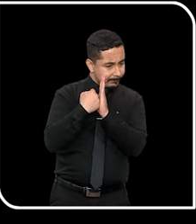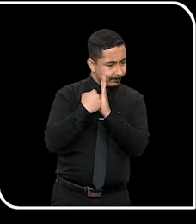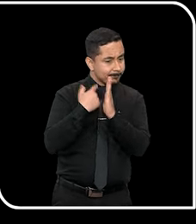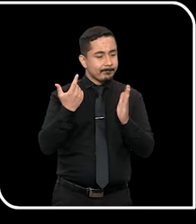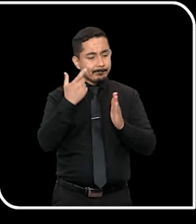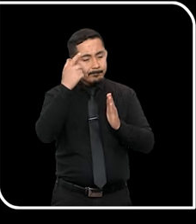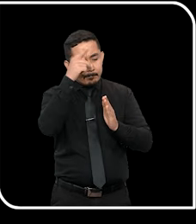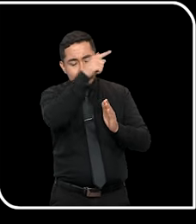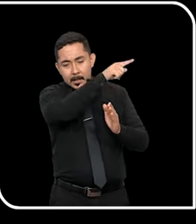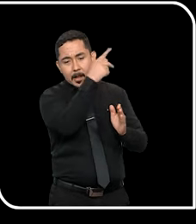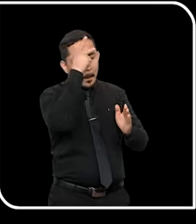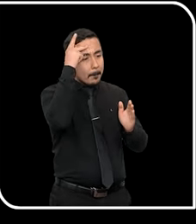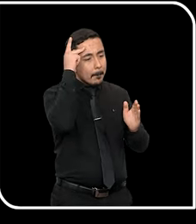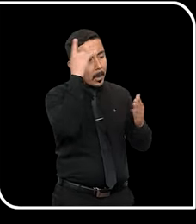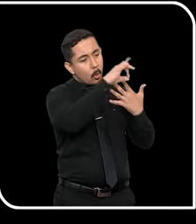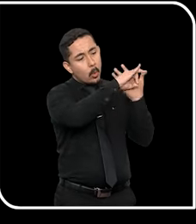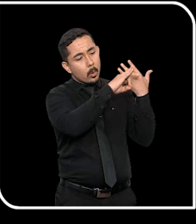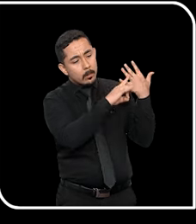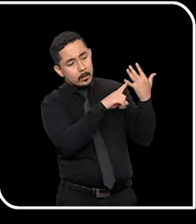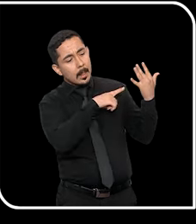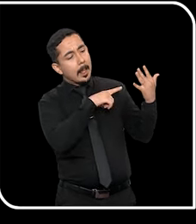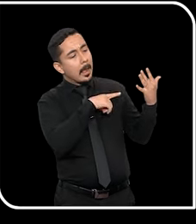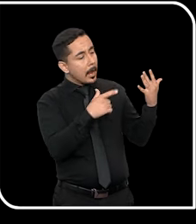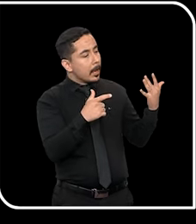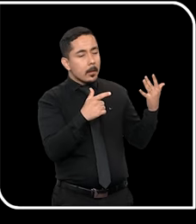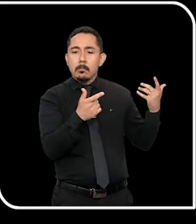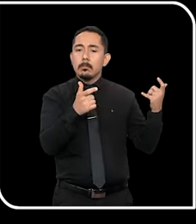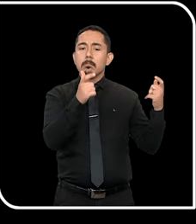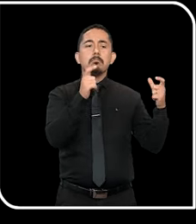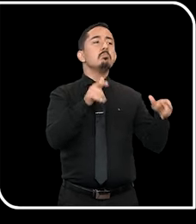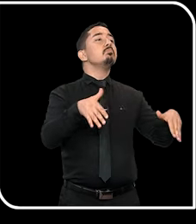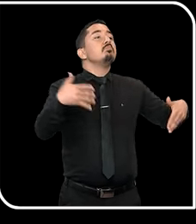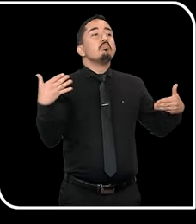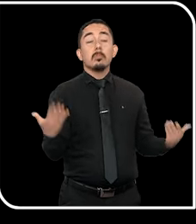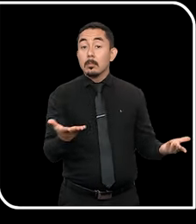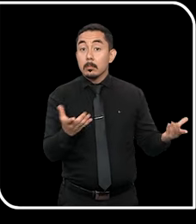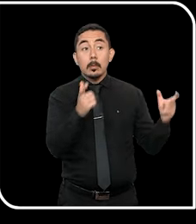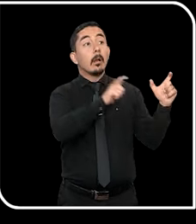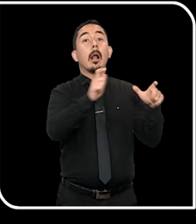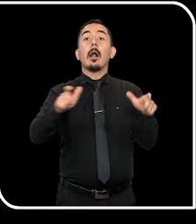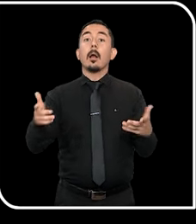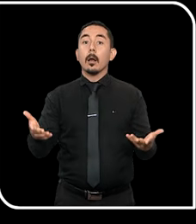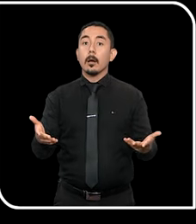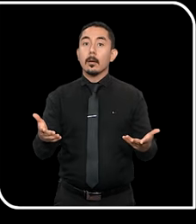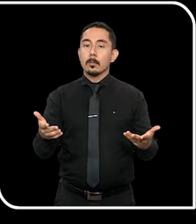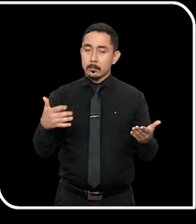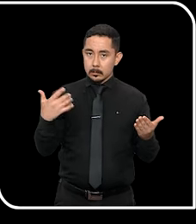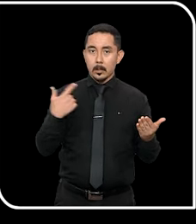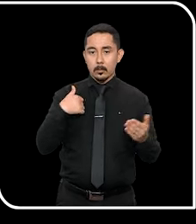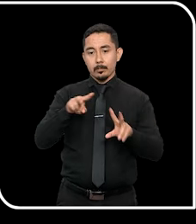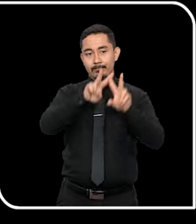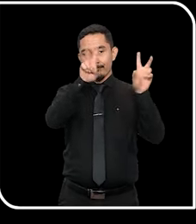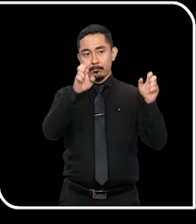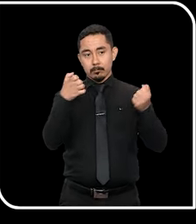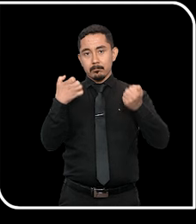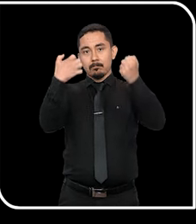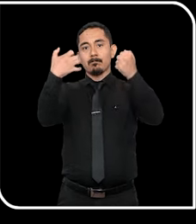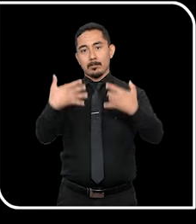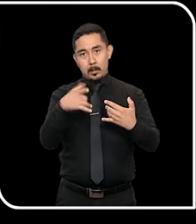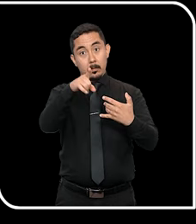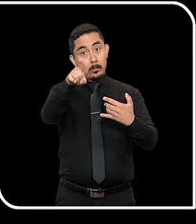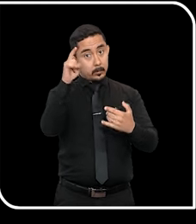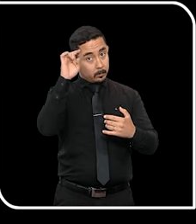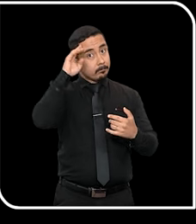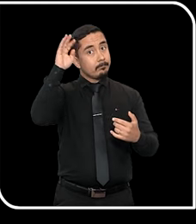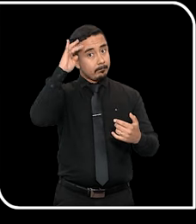né as pessoas com deficiência Então esse é um ponto que eu quero eh eh trazer e provocar vocês